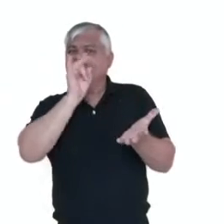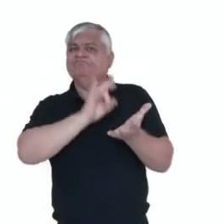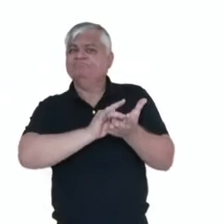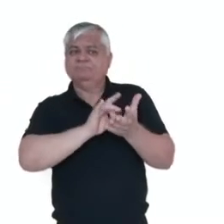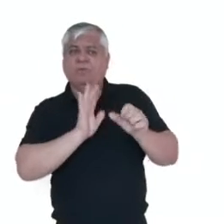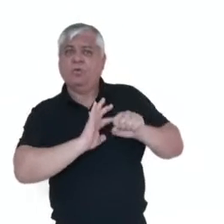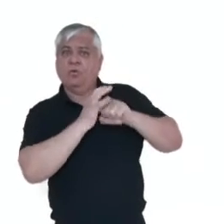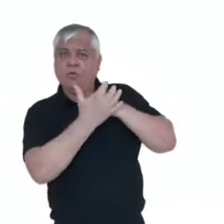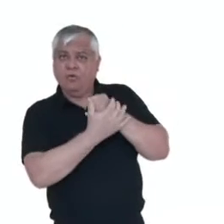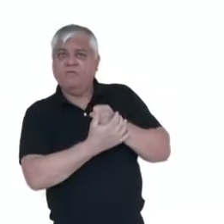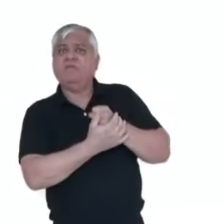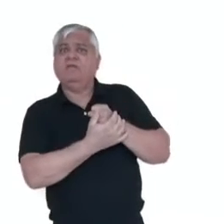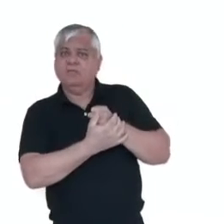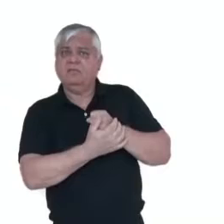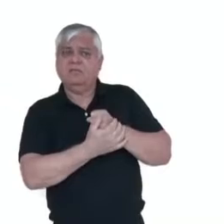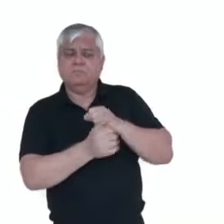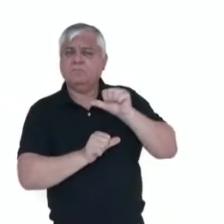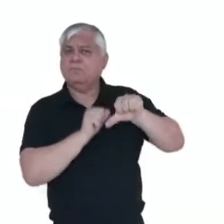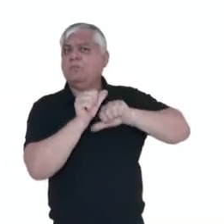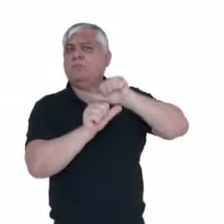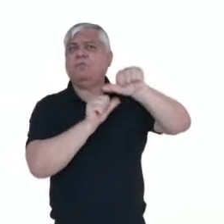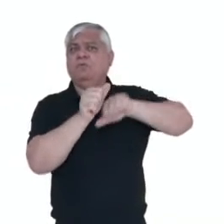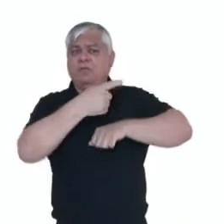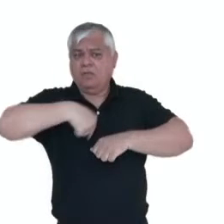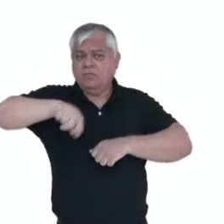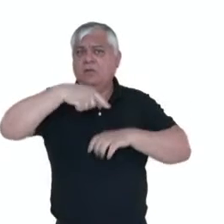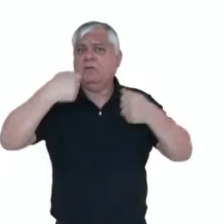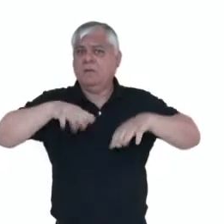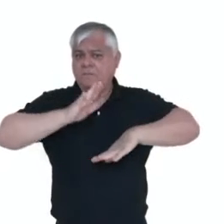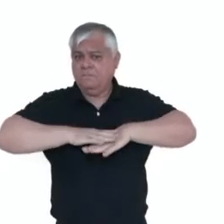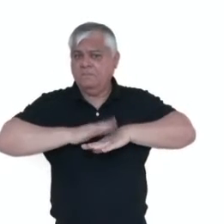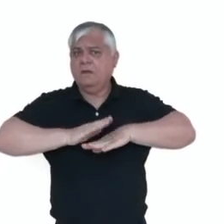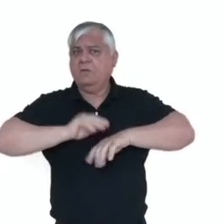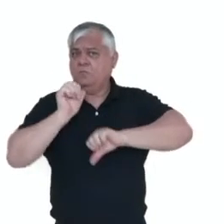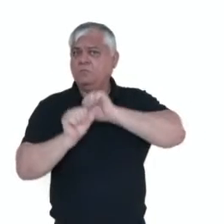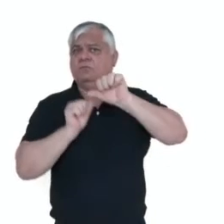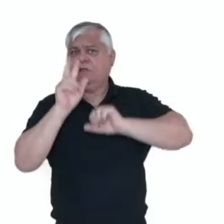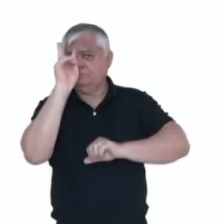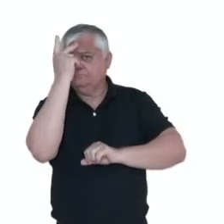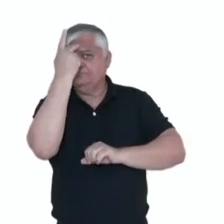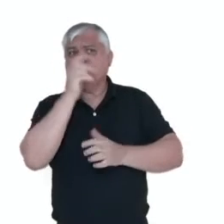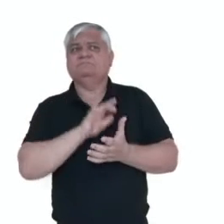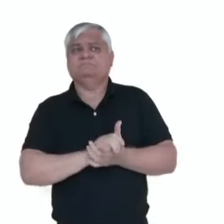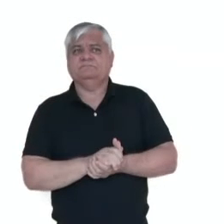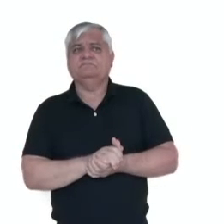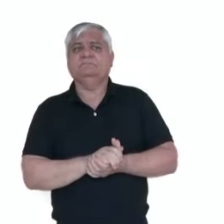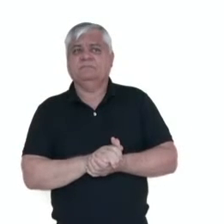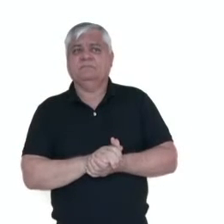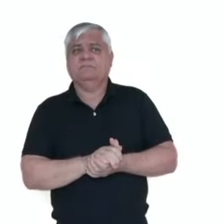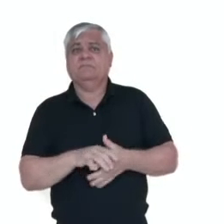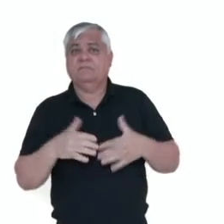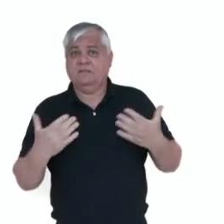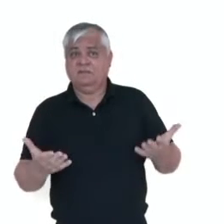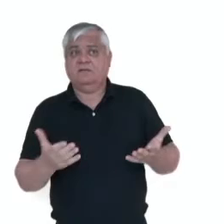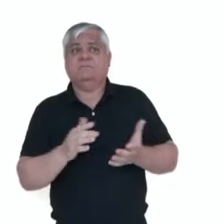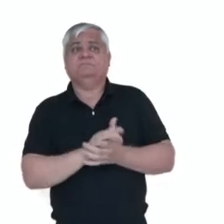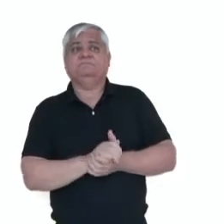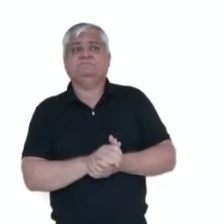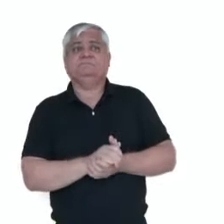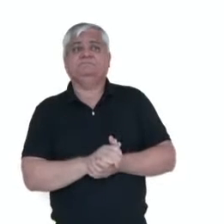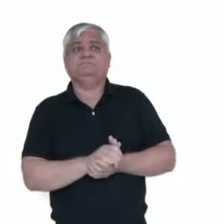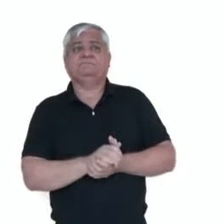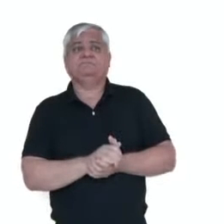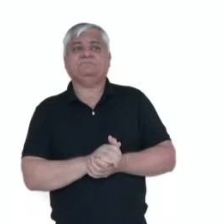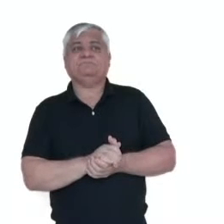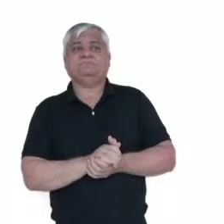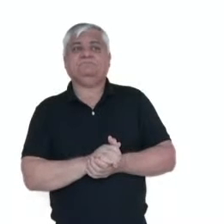Covid-19 e os desdobramentos de se tomar uma atitude agora. Retomando esse argumento aqui no texto,